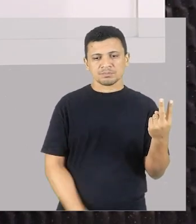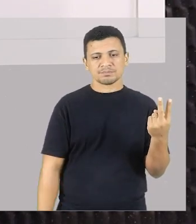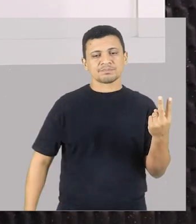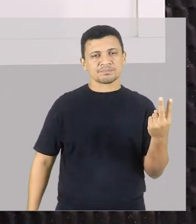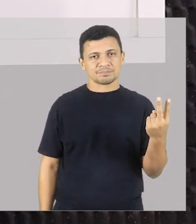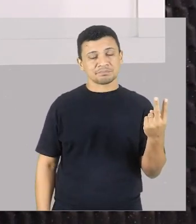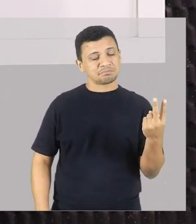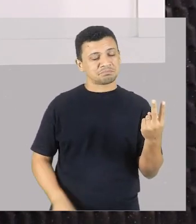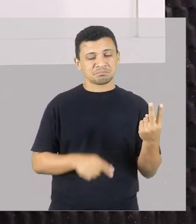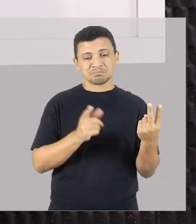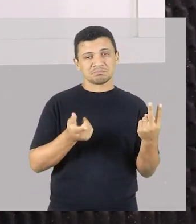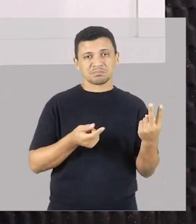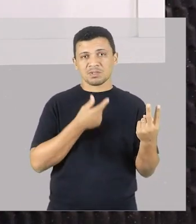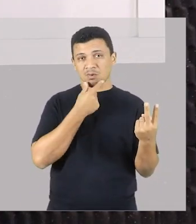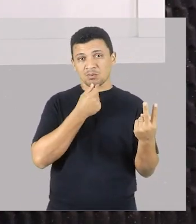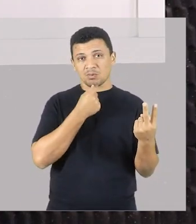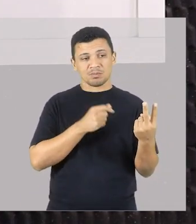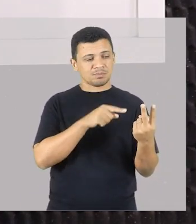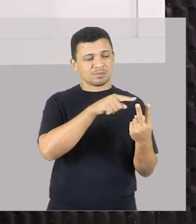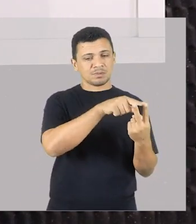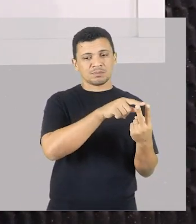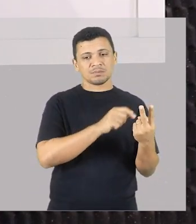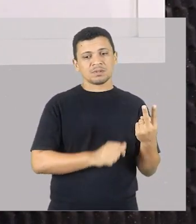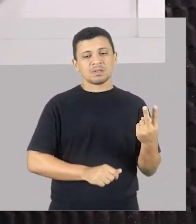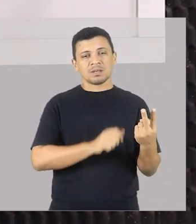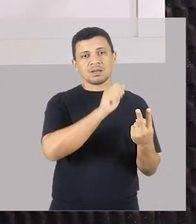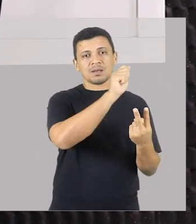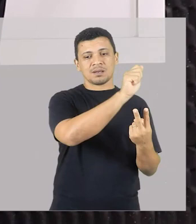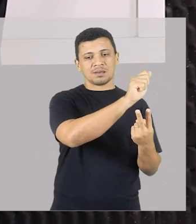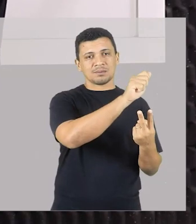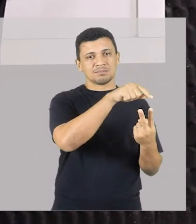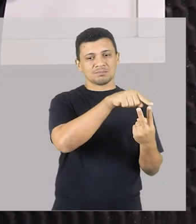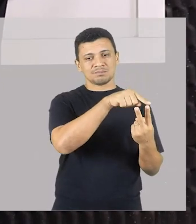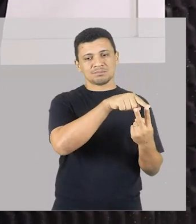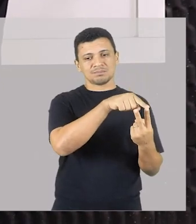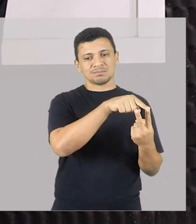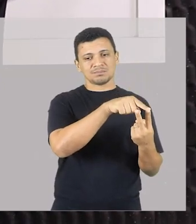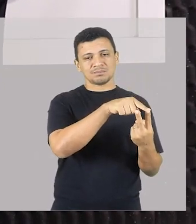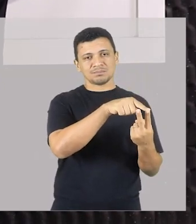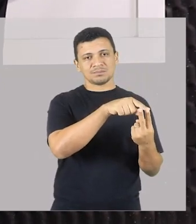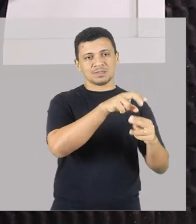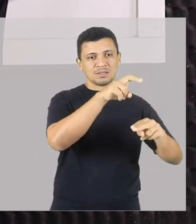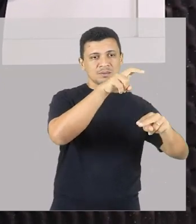né, homem, que eles sentassem nas pontas.